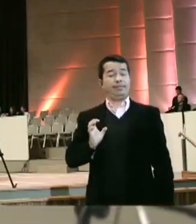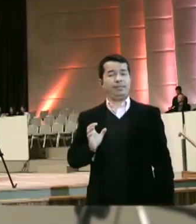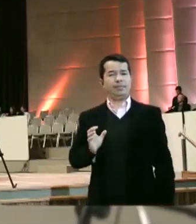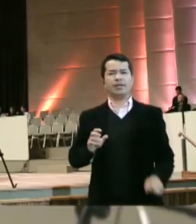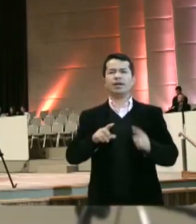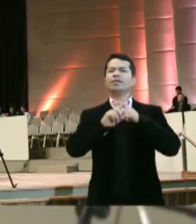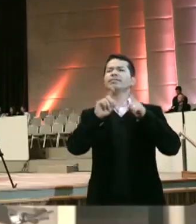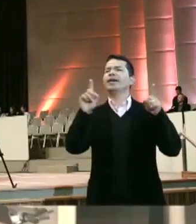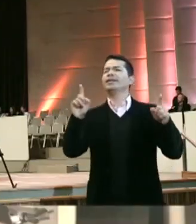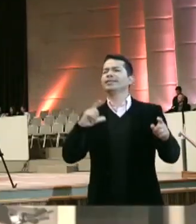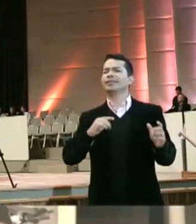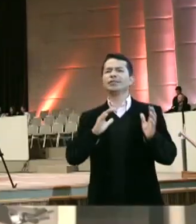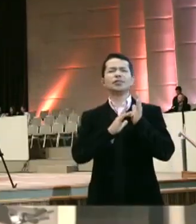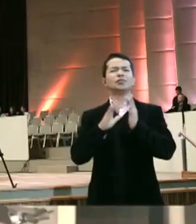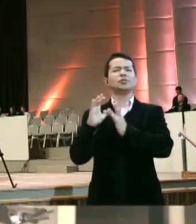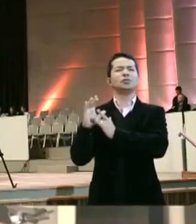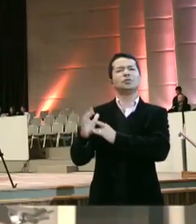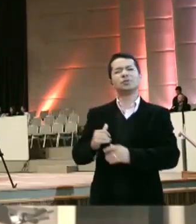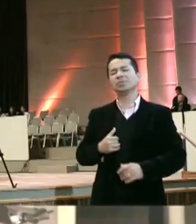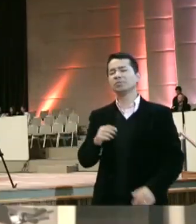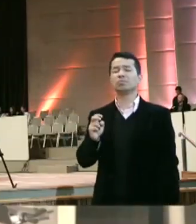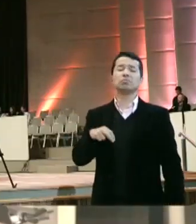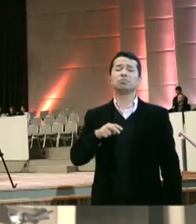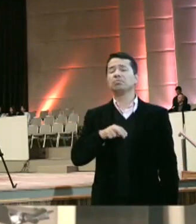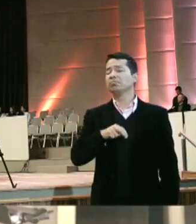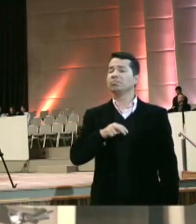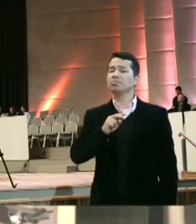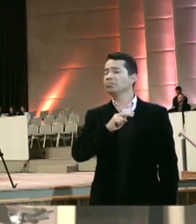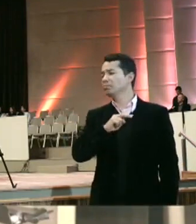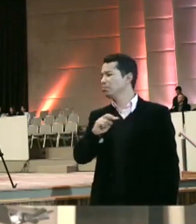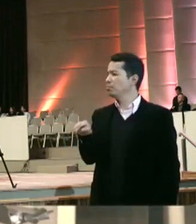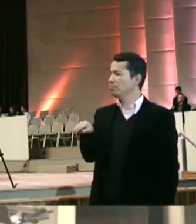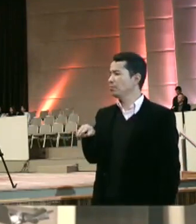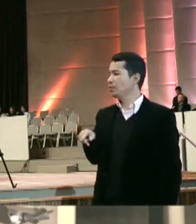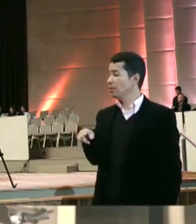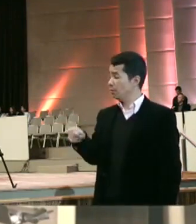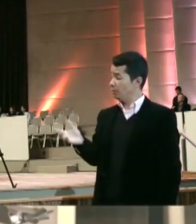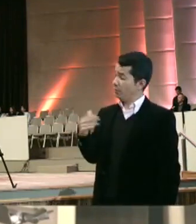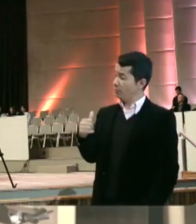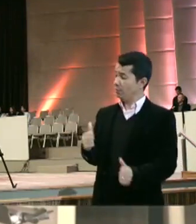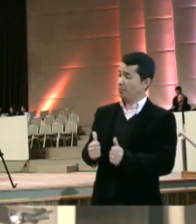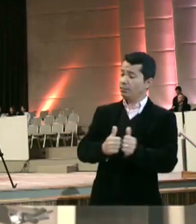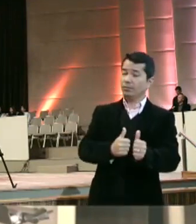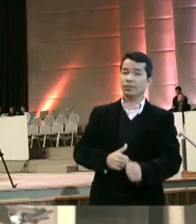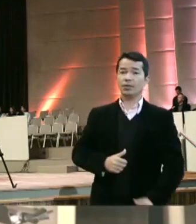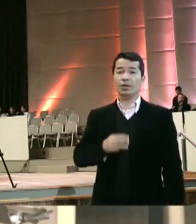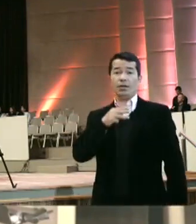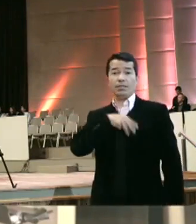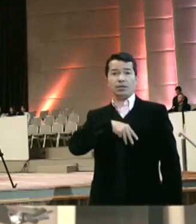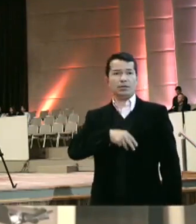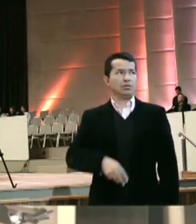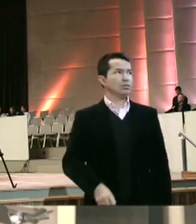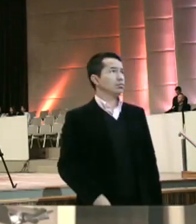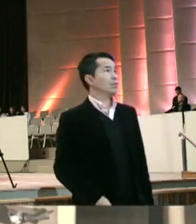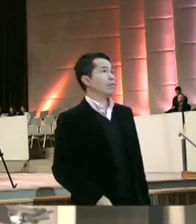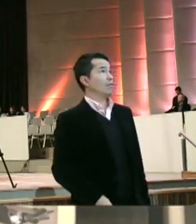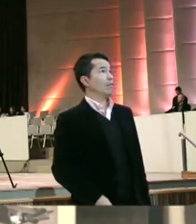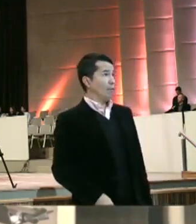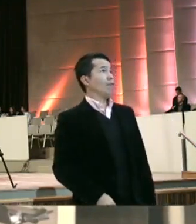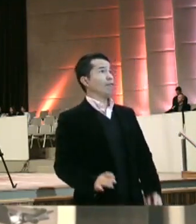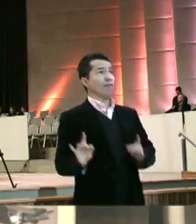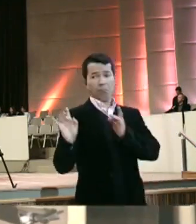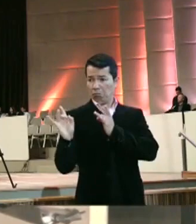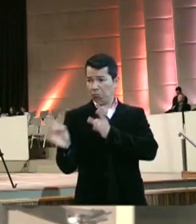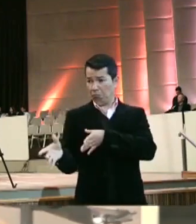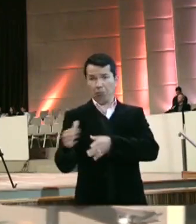e diz assim: vem comigo. E o homem larga a banca lá e vai embora e